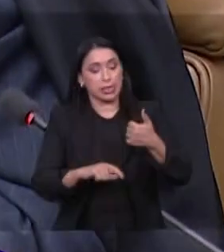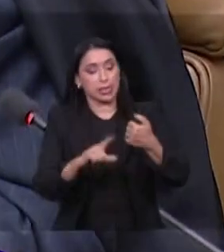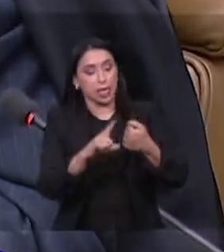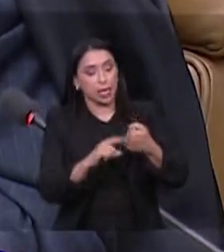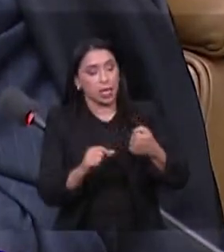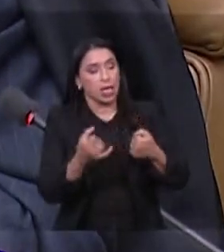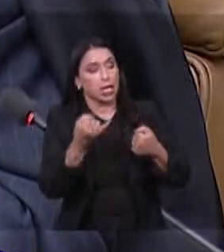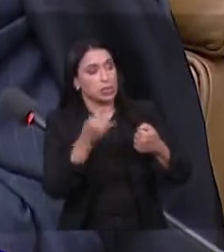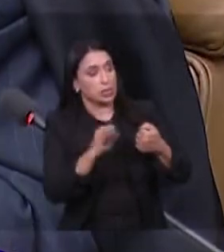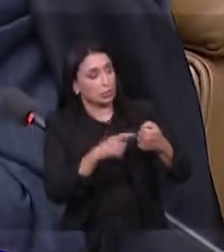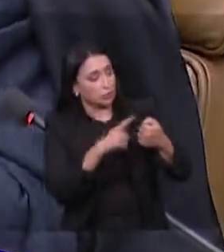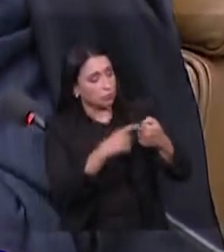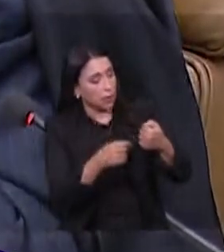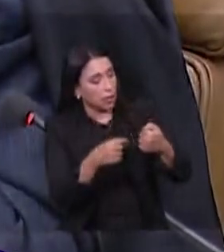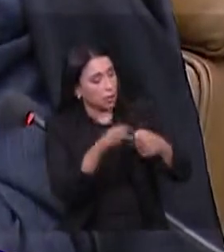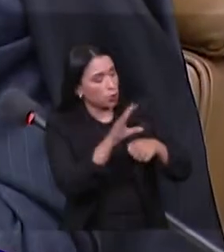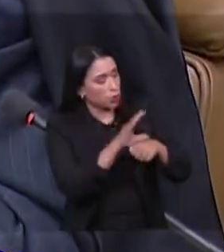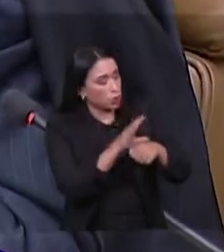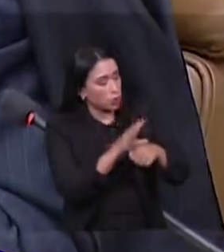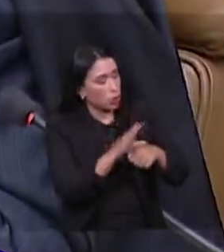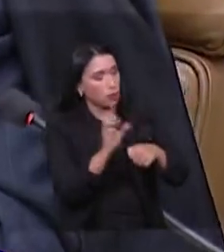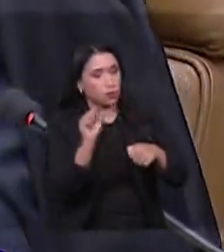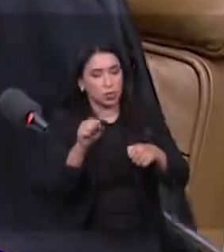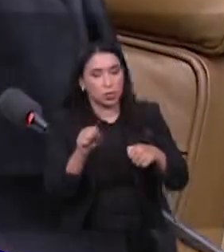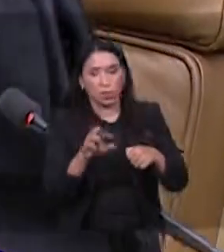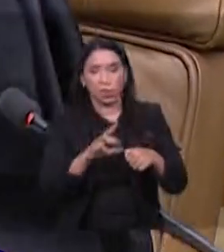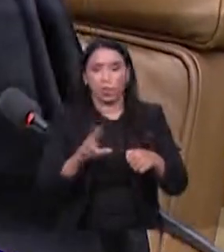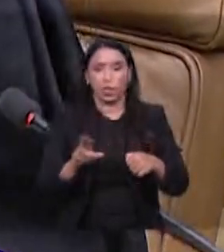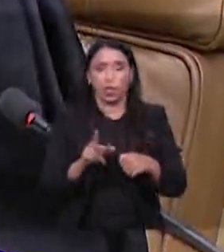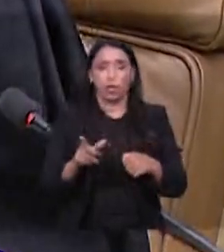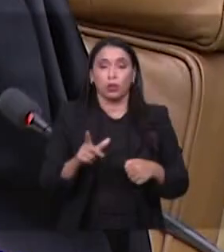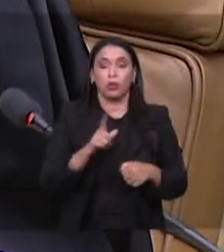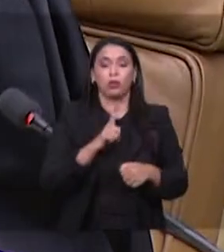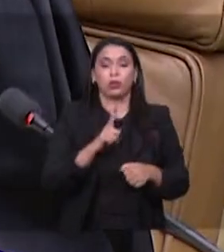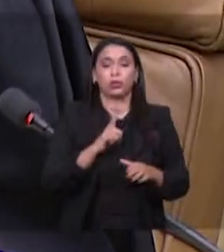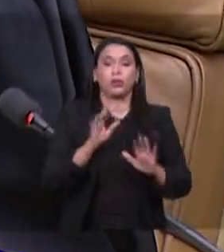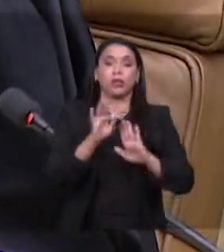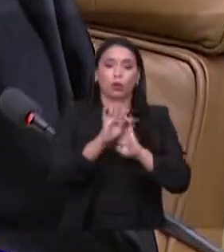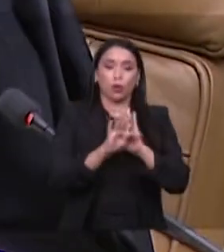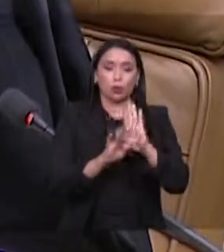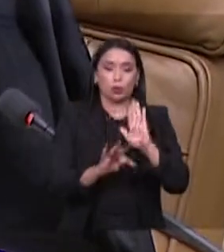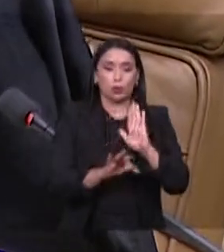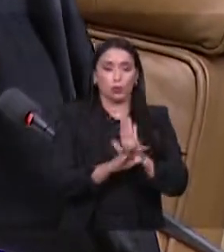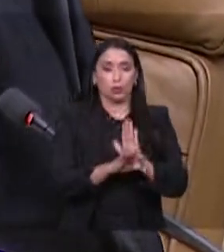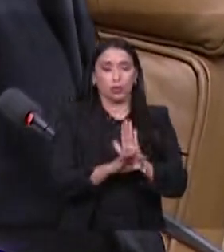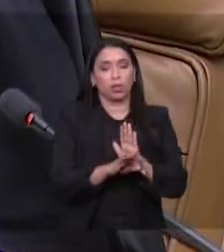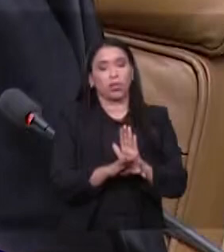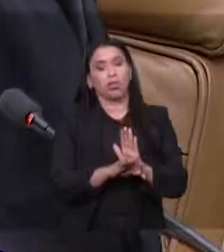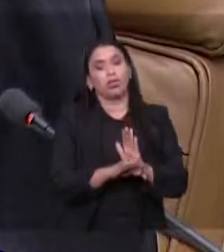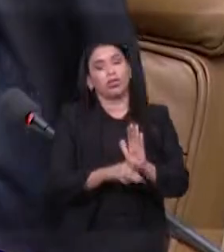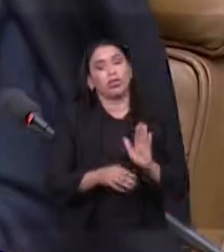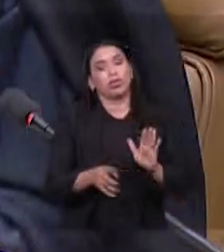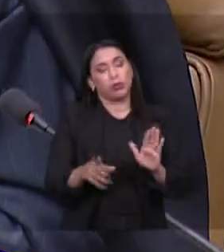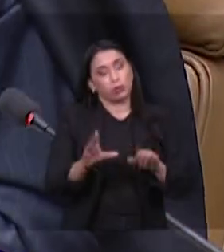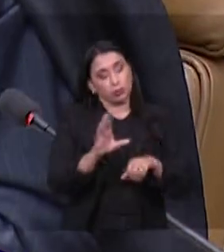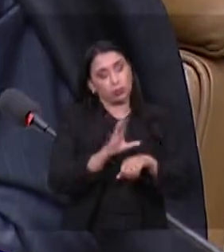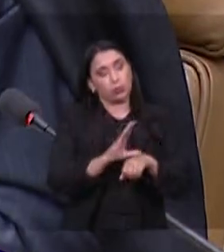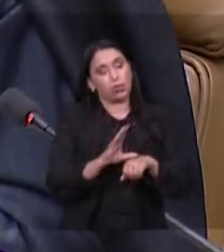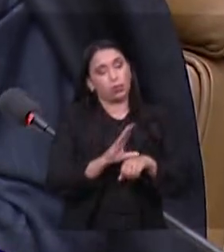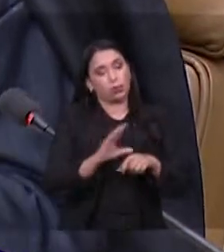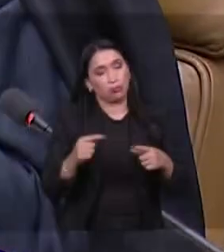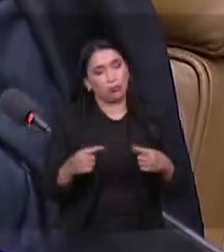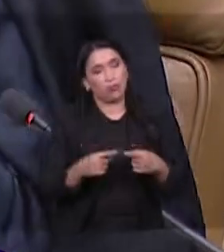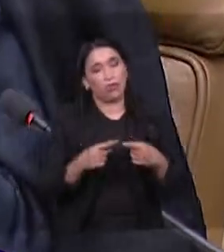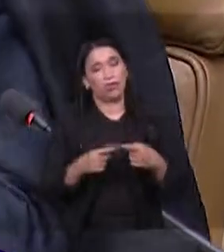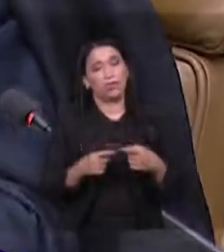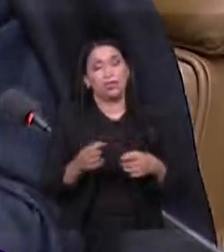não constitucional. Se houver dubiedade, a interpretação conforme está aí exatamente à disposição. Caso